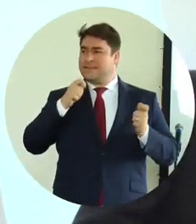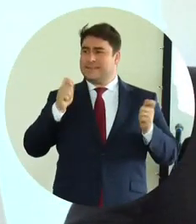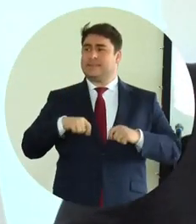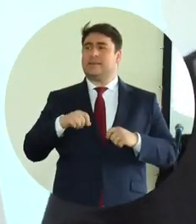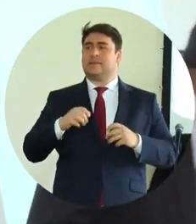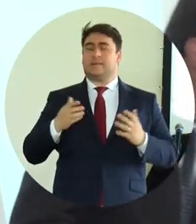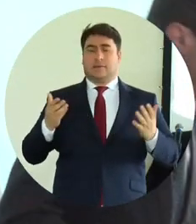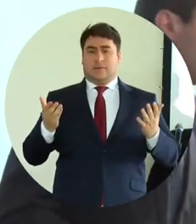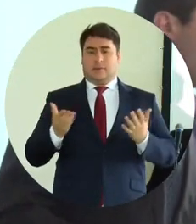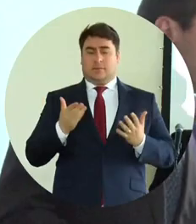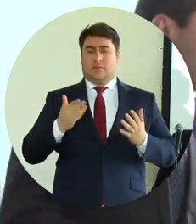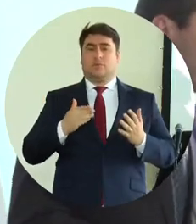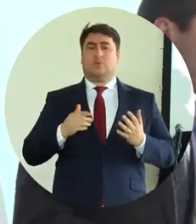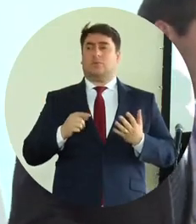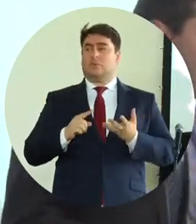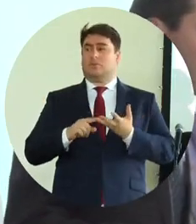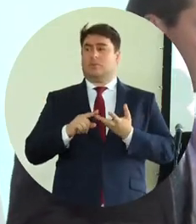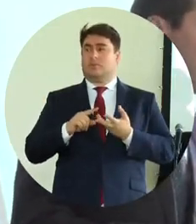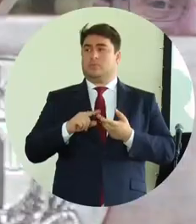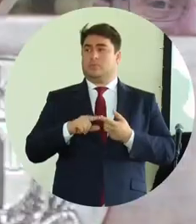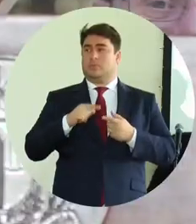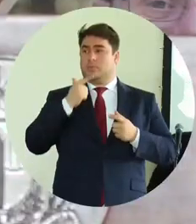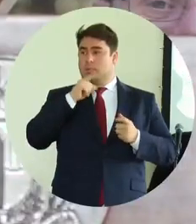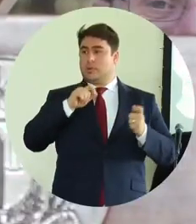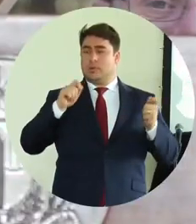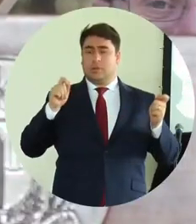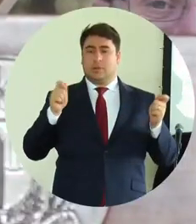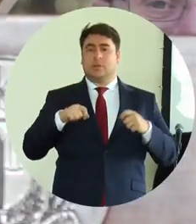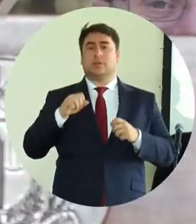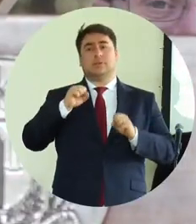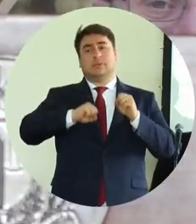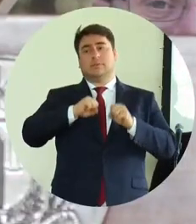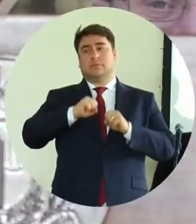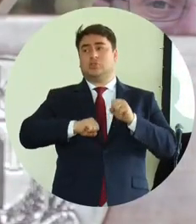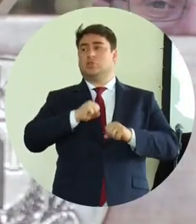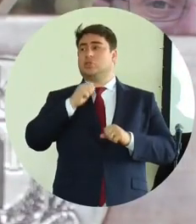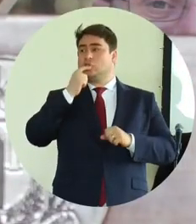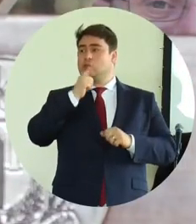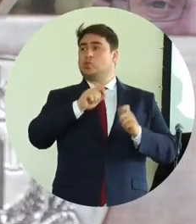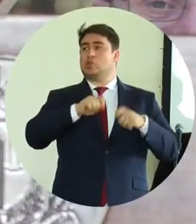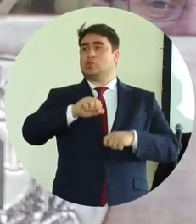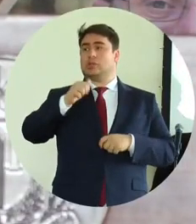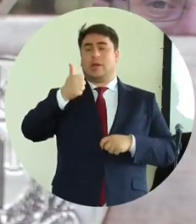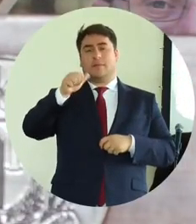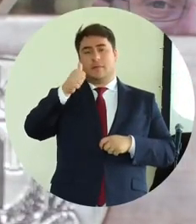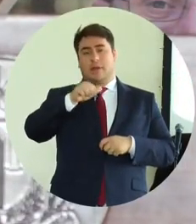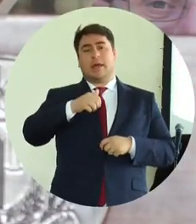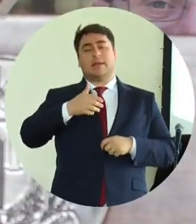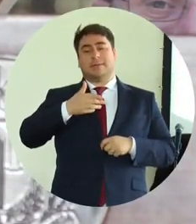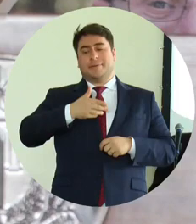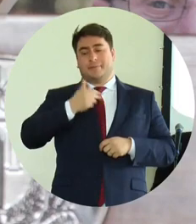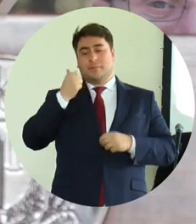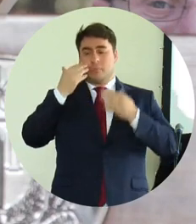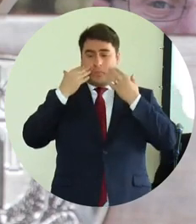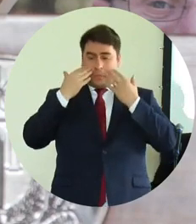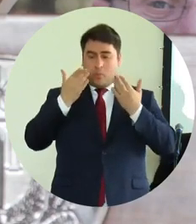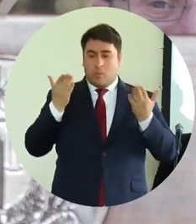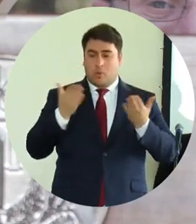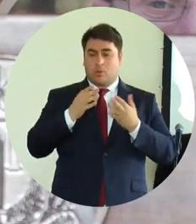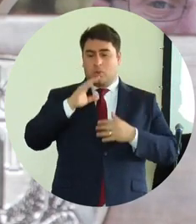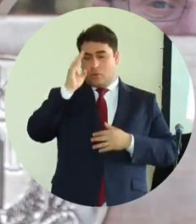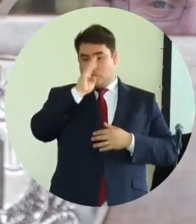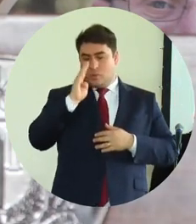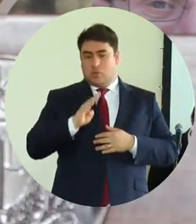das aplicações, a qualidade das empresas que foram avaliadas mostra que o